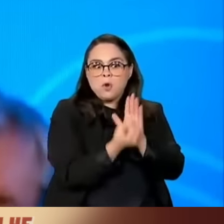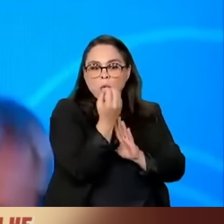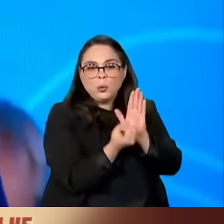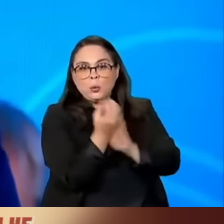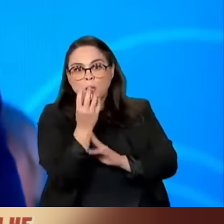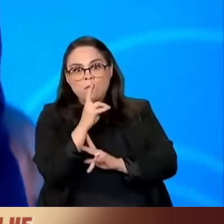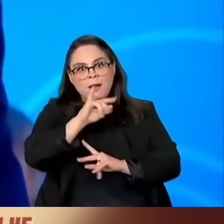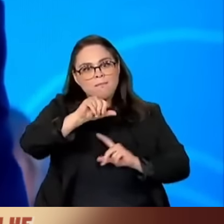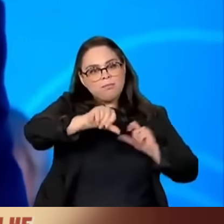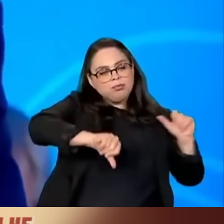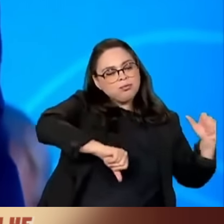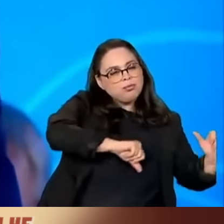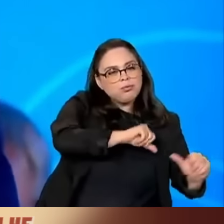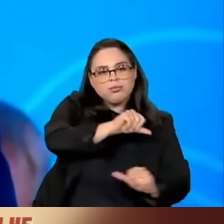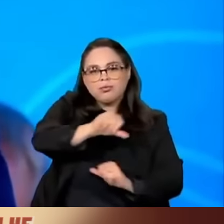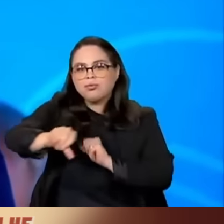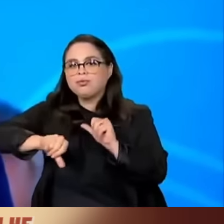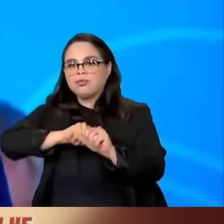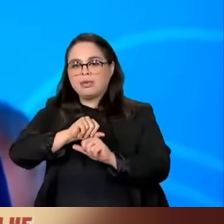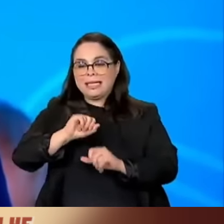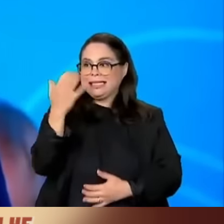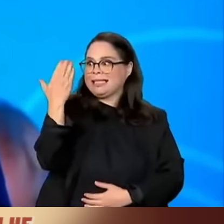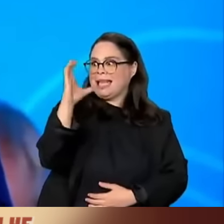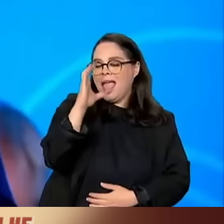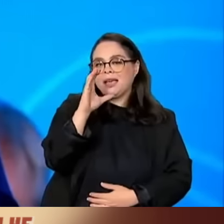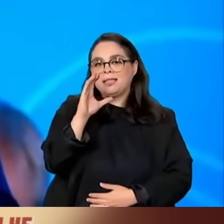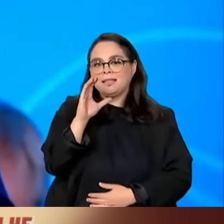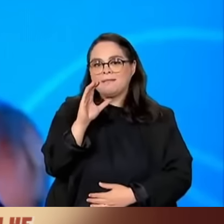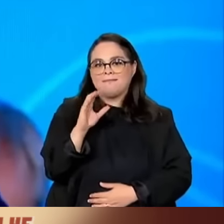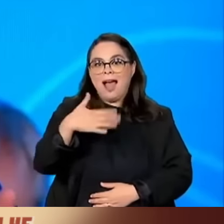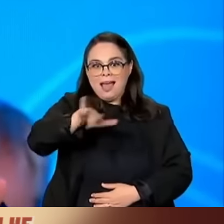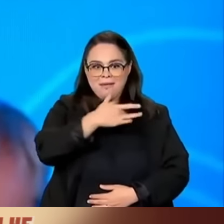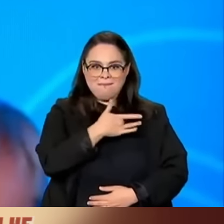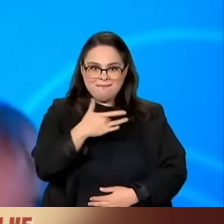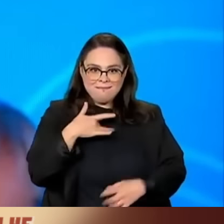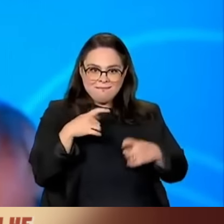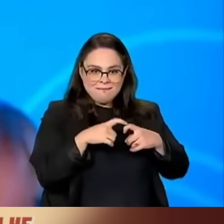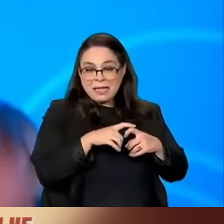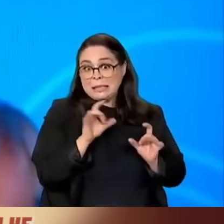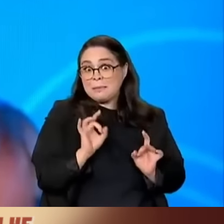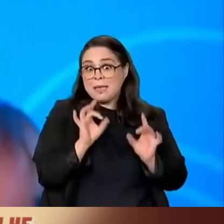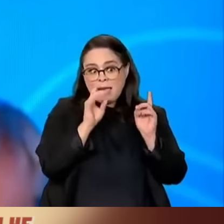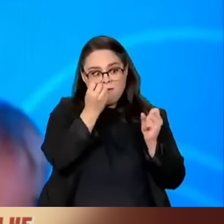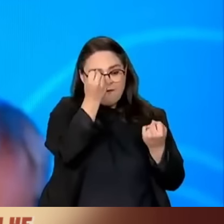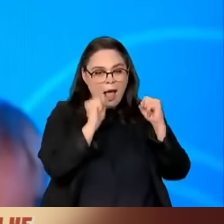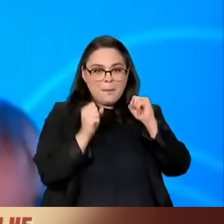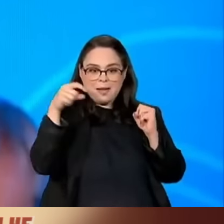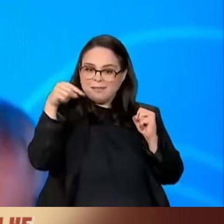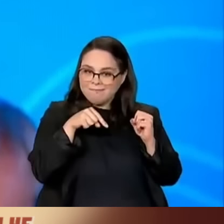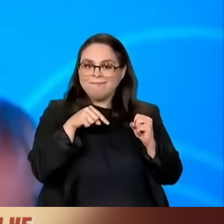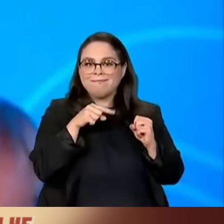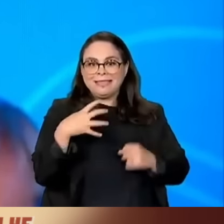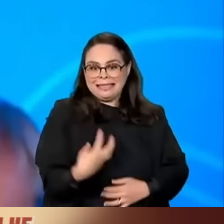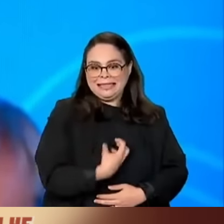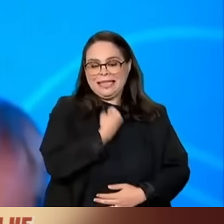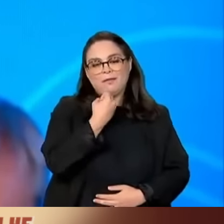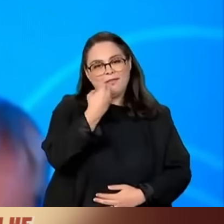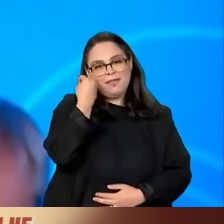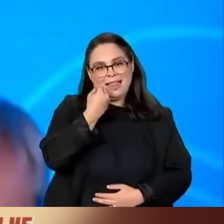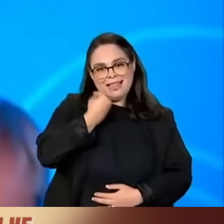vão revolucionar a ciência e a medicina, mas é especialmente uma fábrica que salva